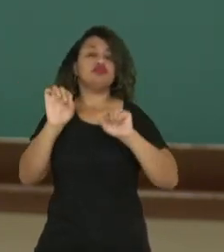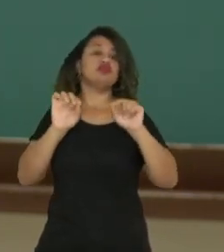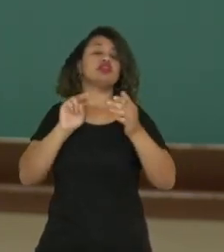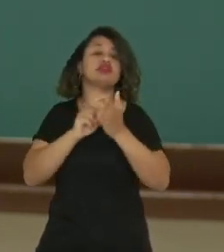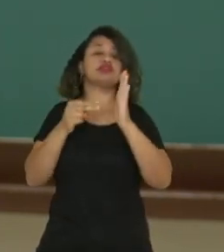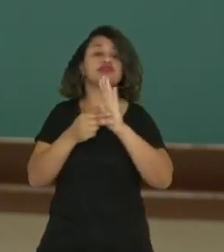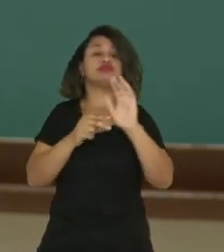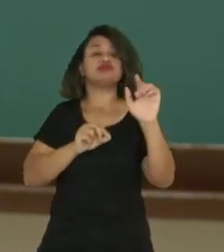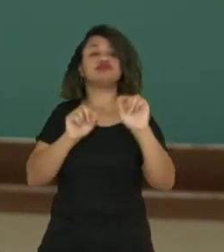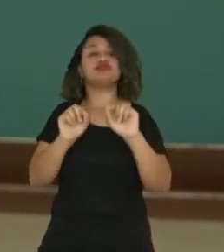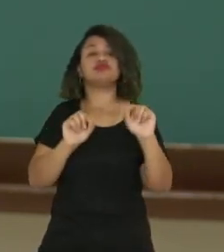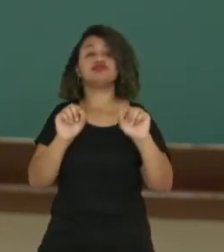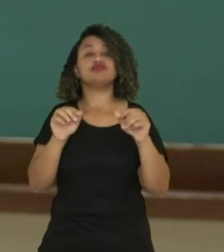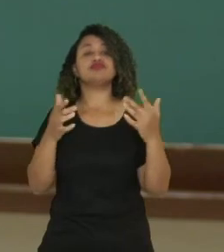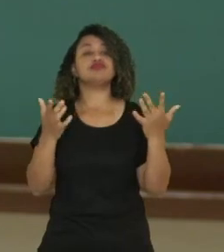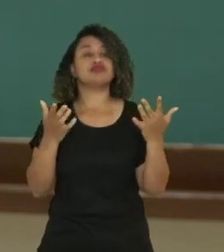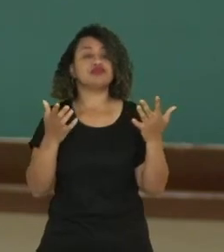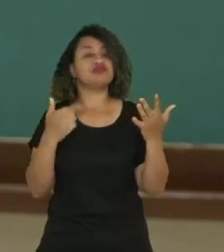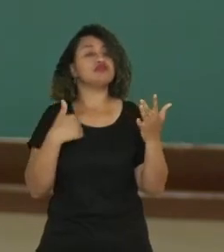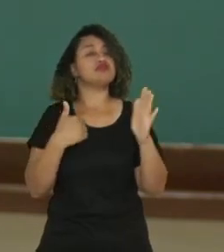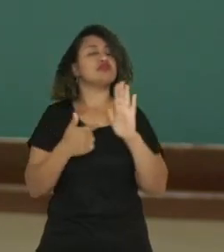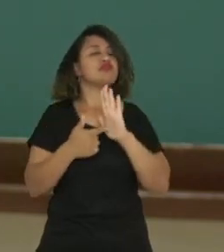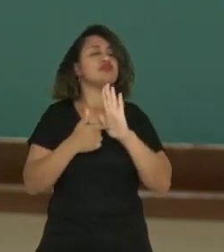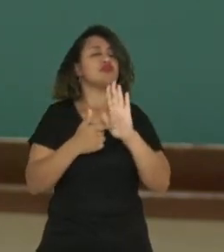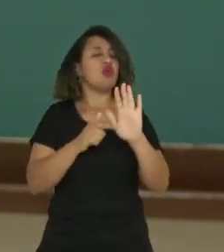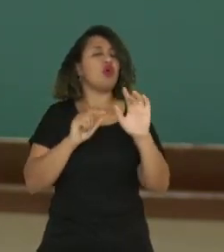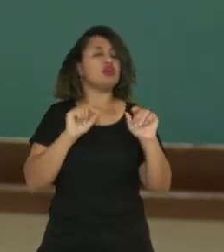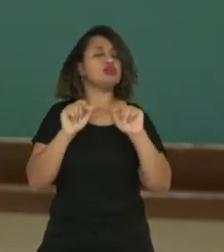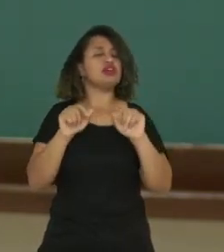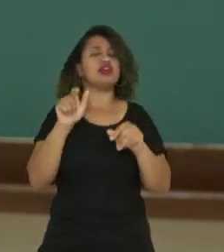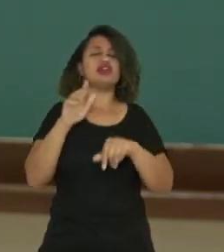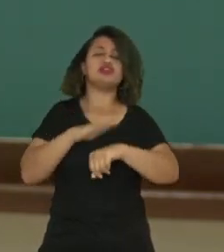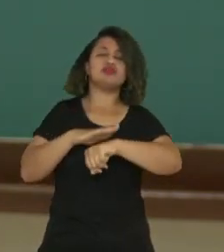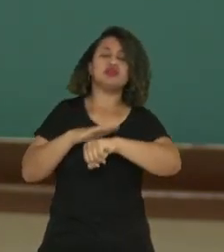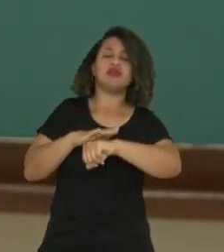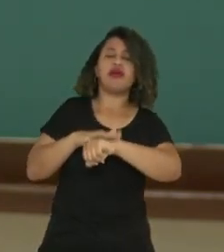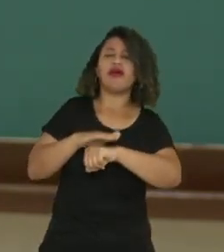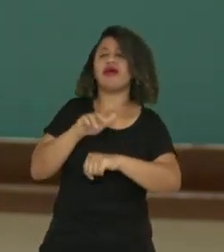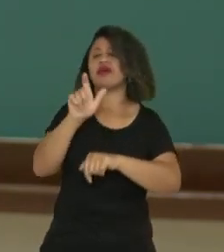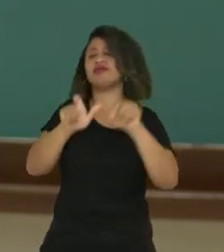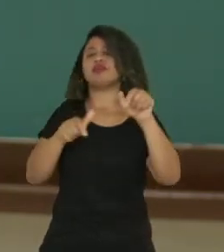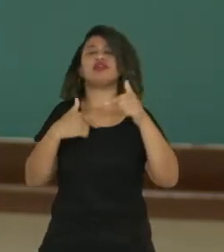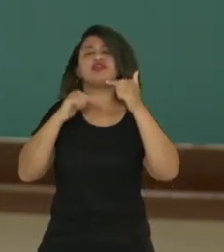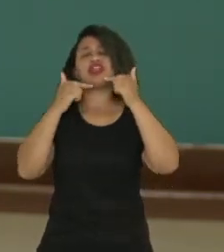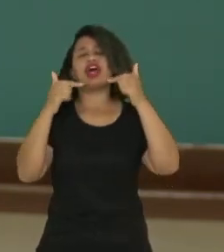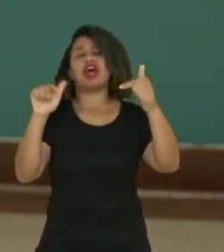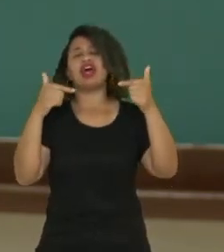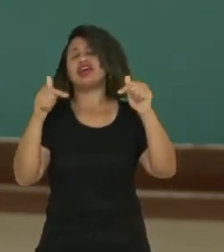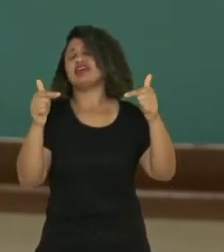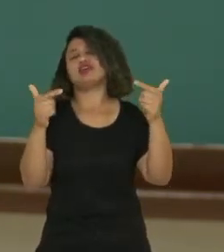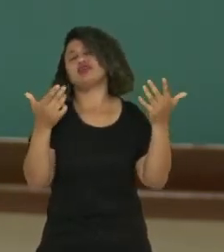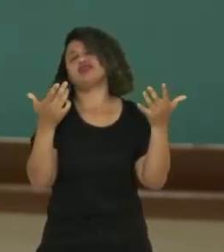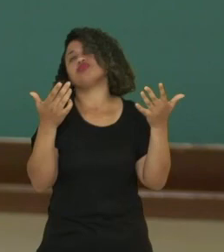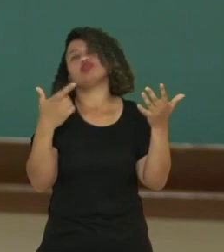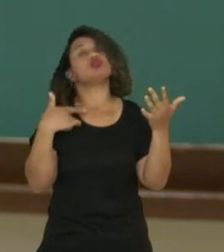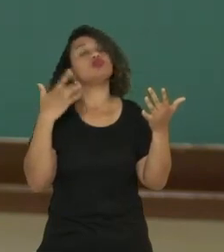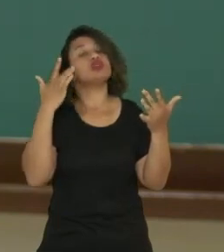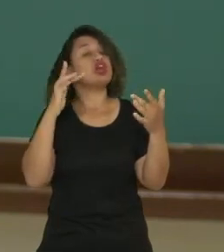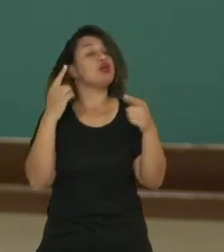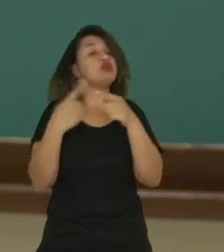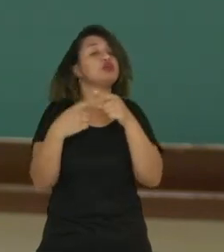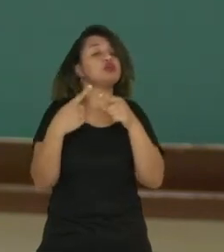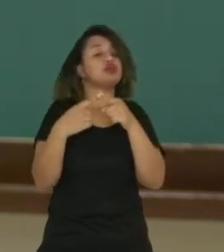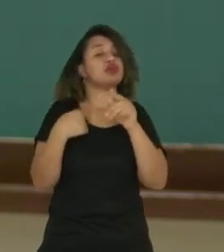para dar que ideia? Para aqueles momentos em que a pessoa está rindo sem motivo, né?